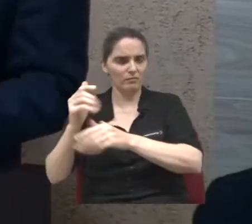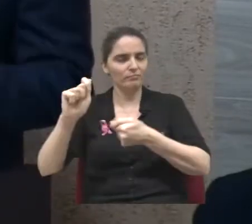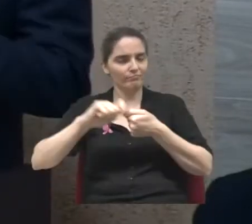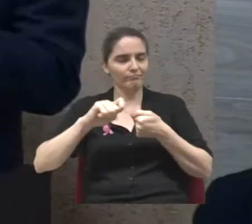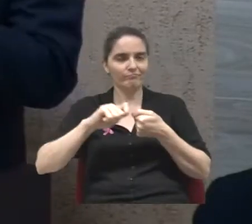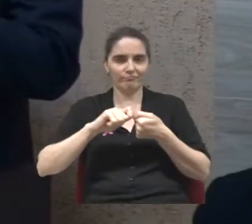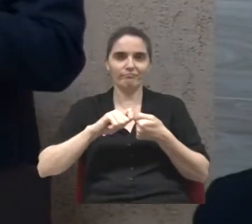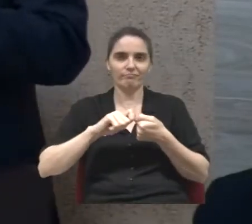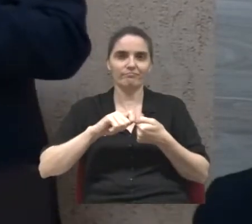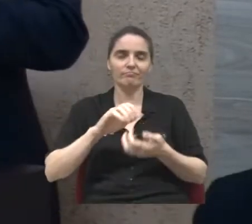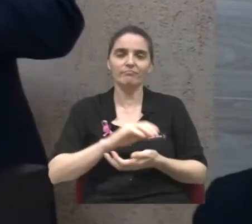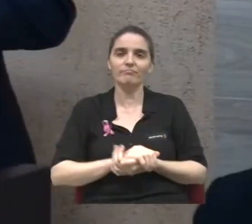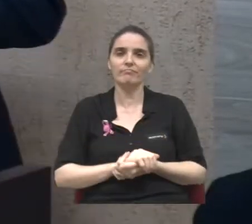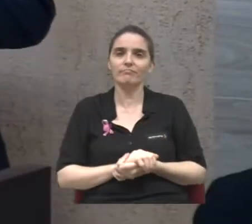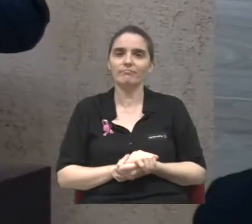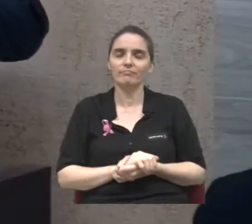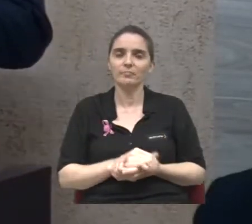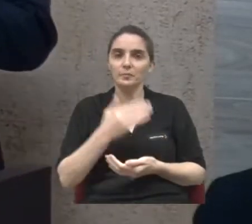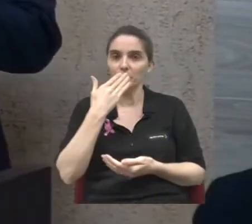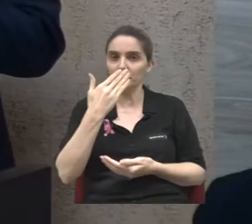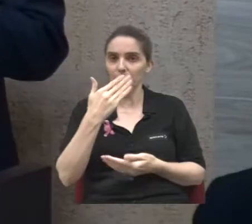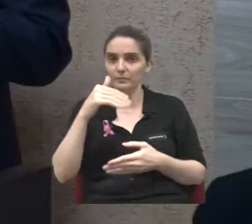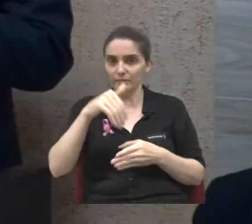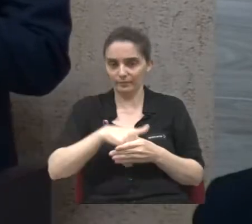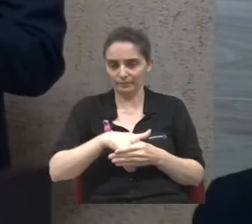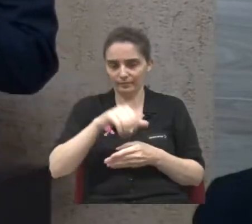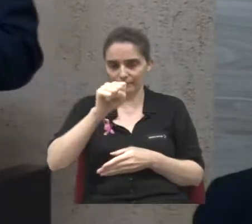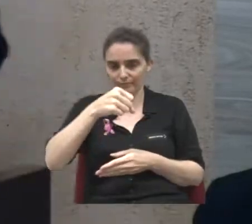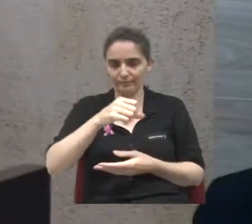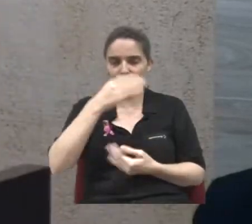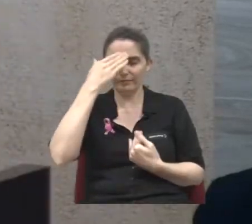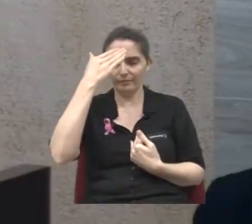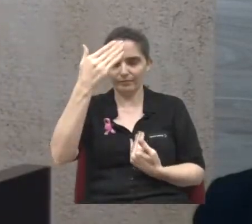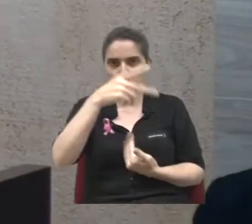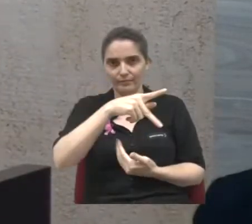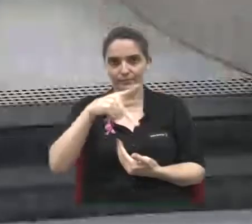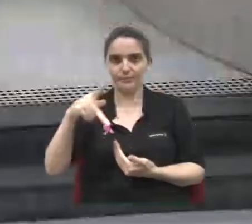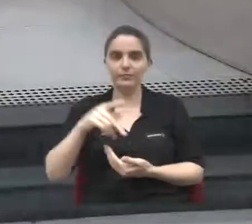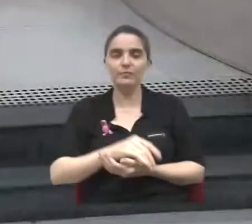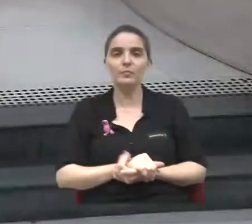abrilhantado. Por isso, eu peço o voto de vocês favoráveis. Obrigado, senhor presidente.